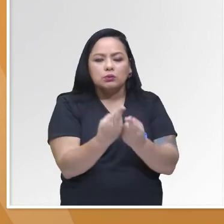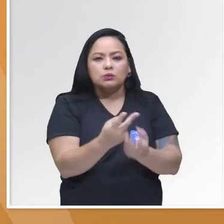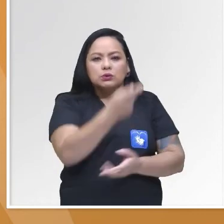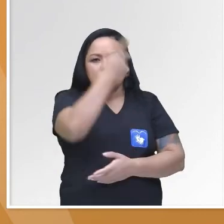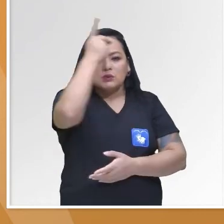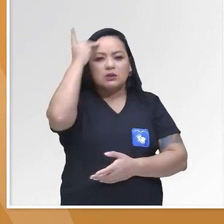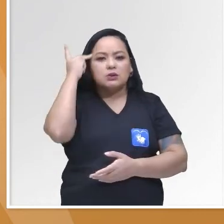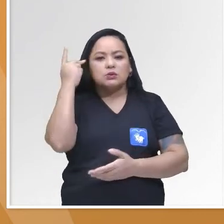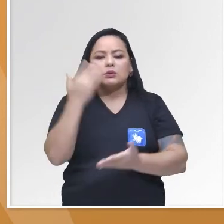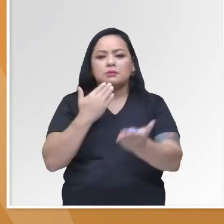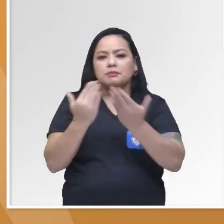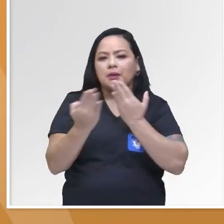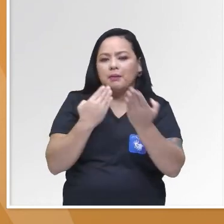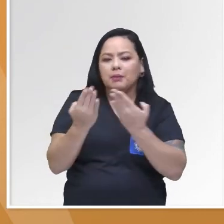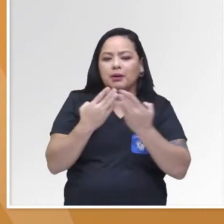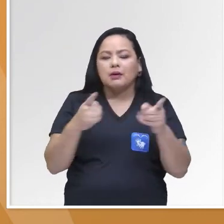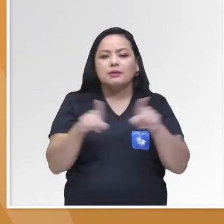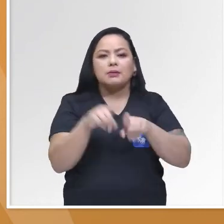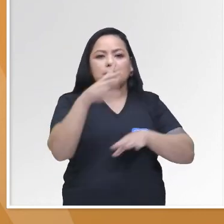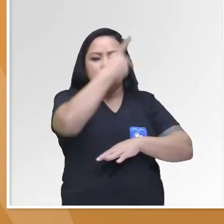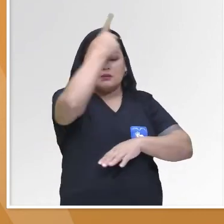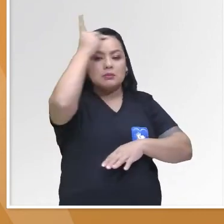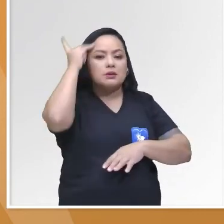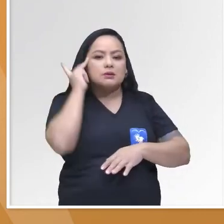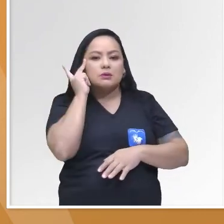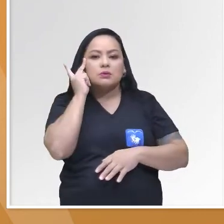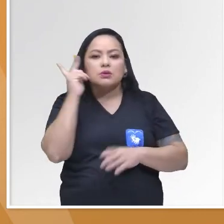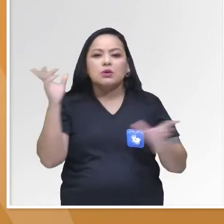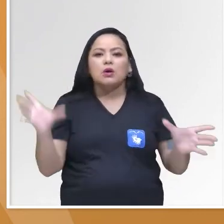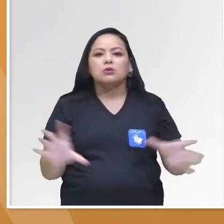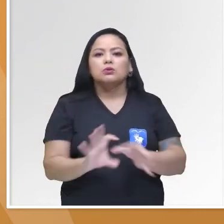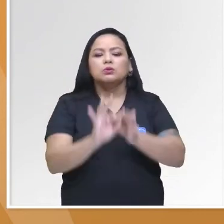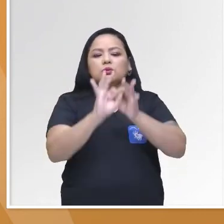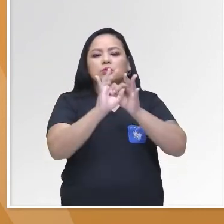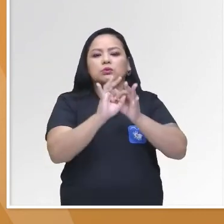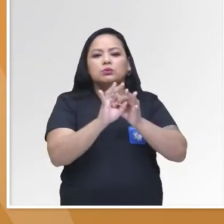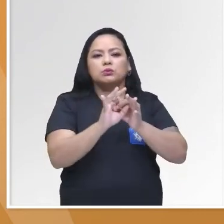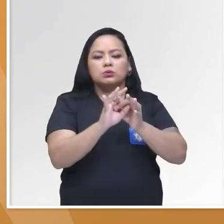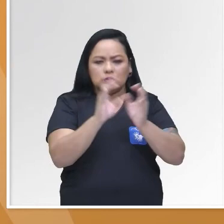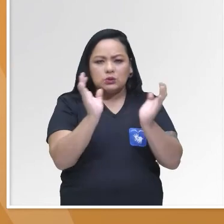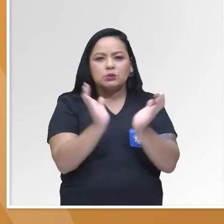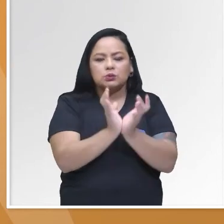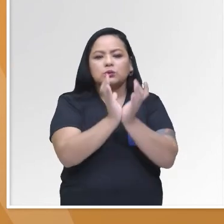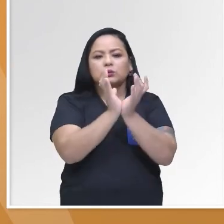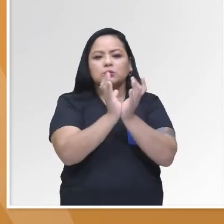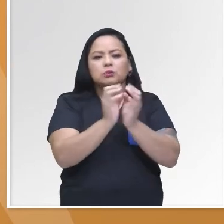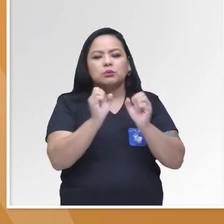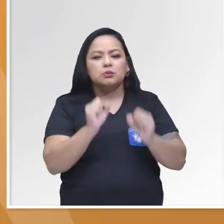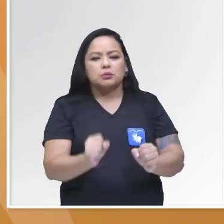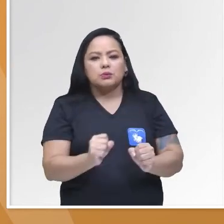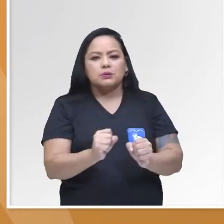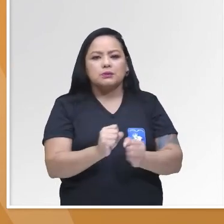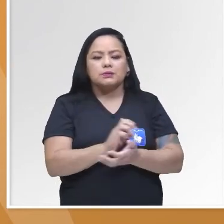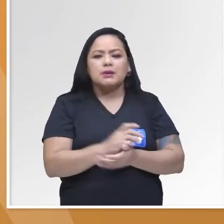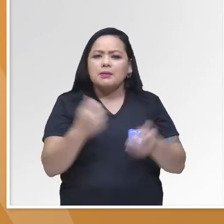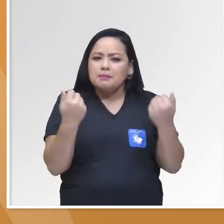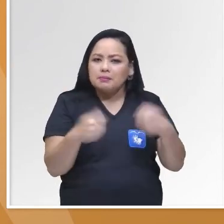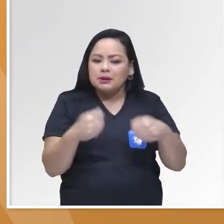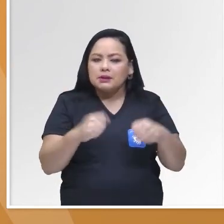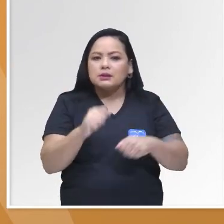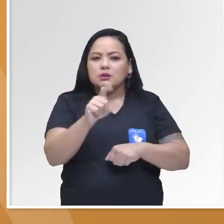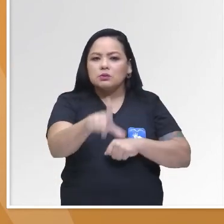pessoas conversam e onde as pessoas juntas, em conjunto, podem e devem